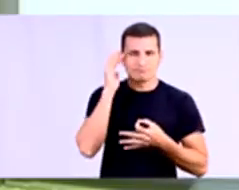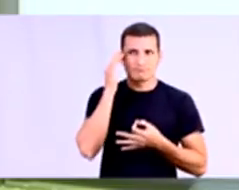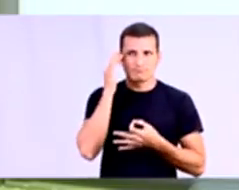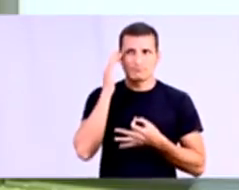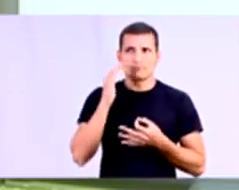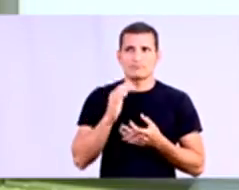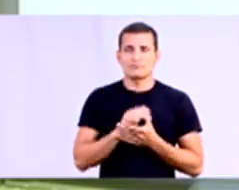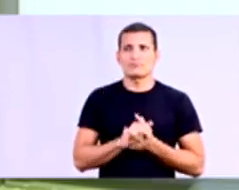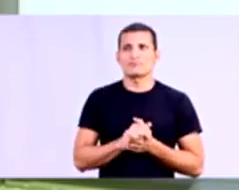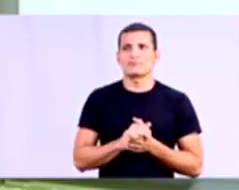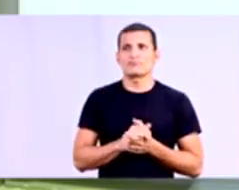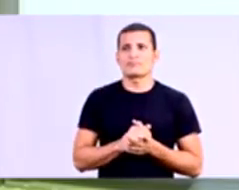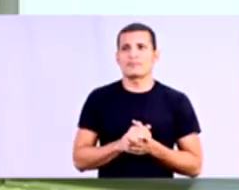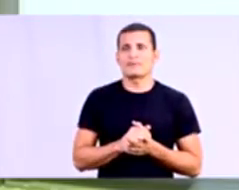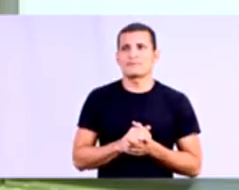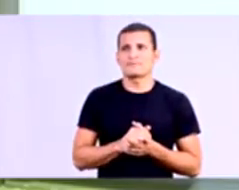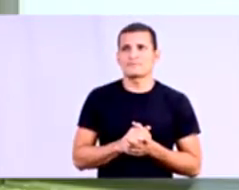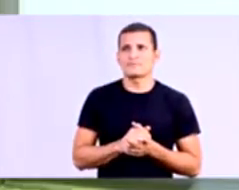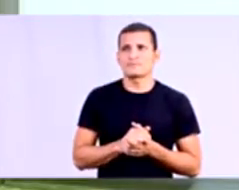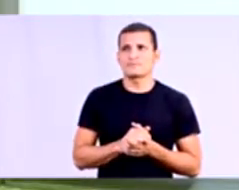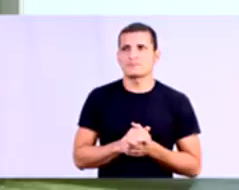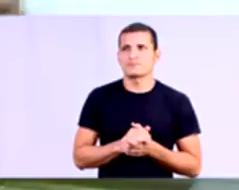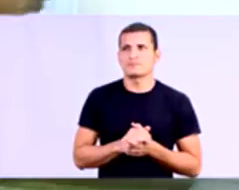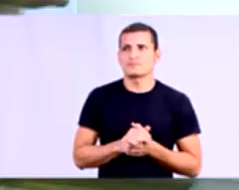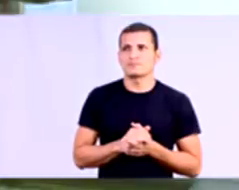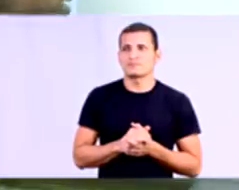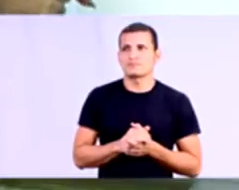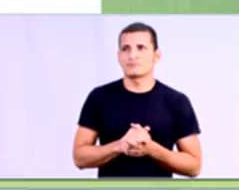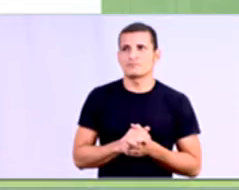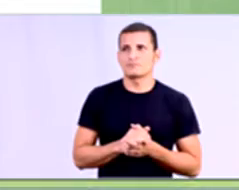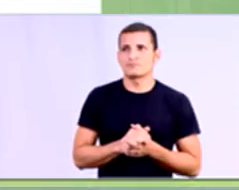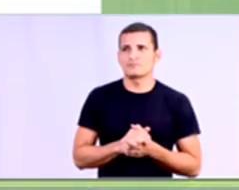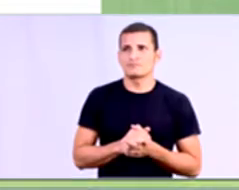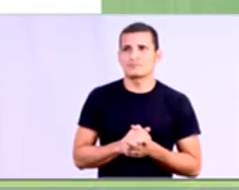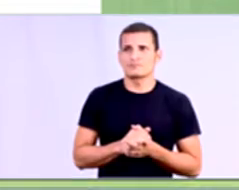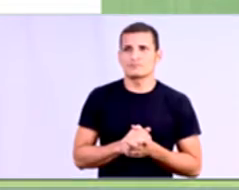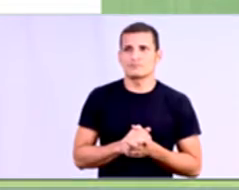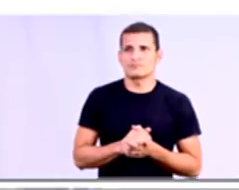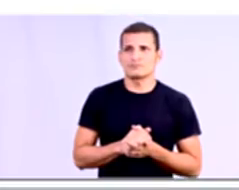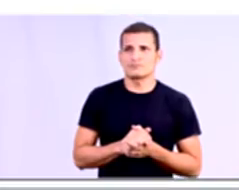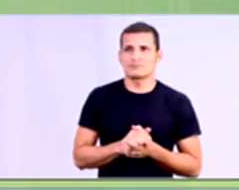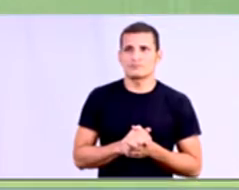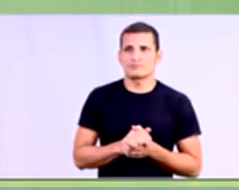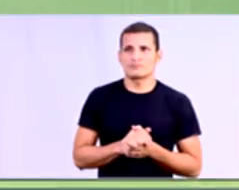aí unificado. Vamos então para um próximo diagrama.